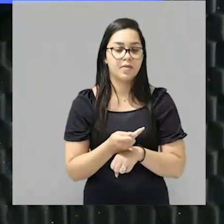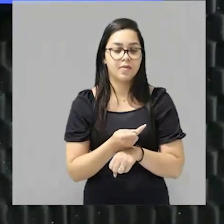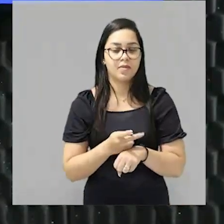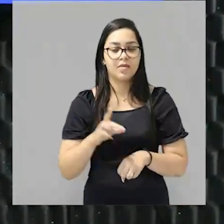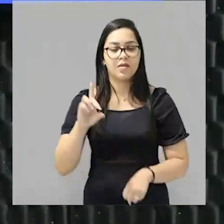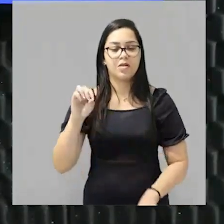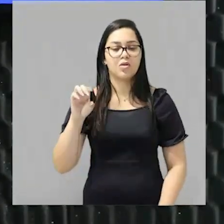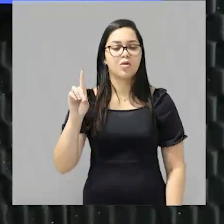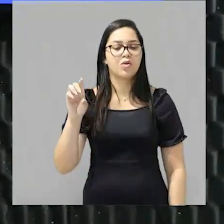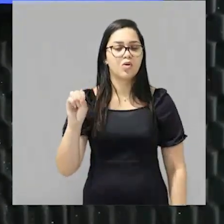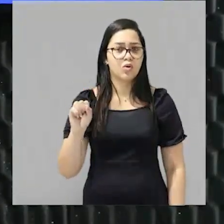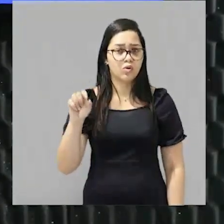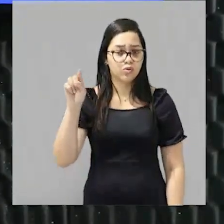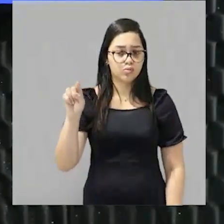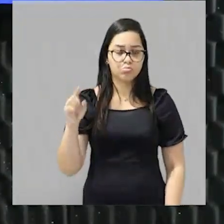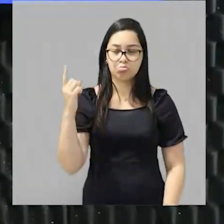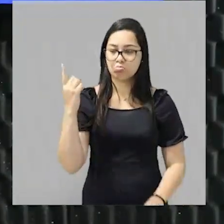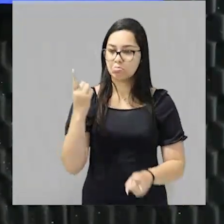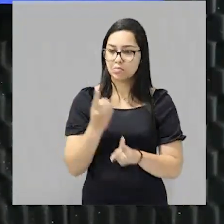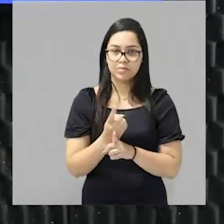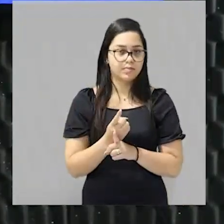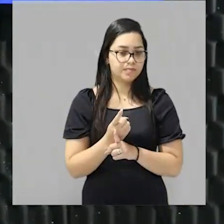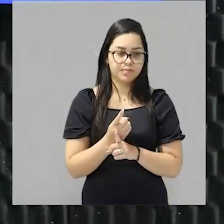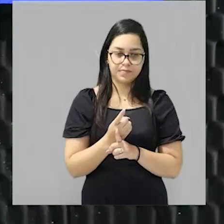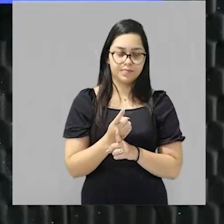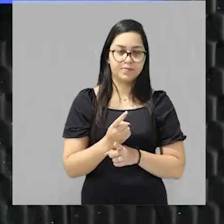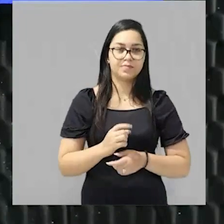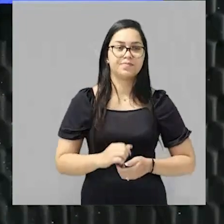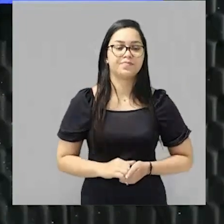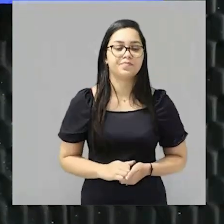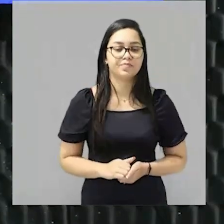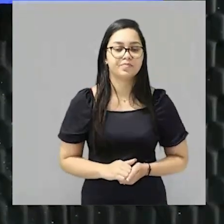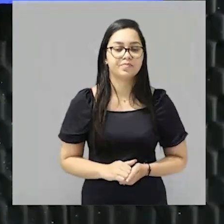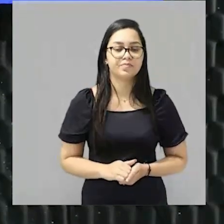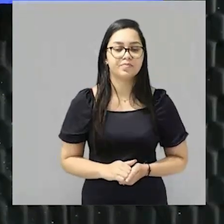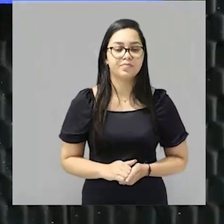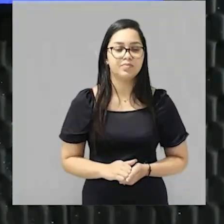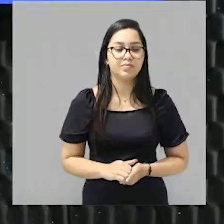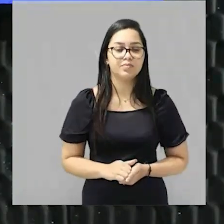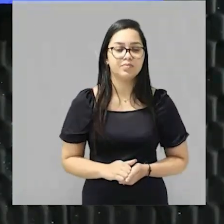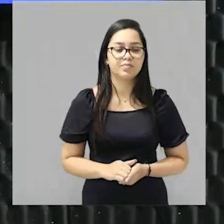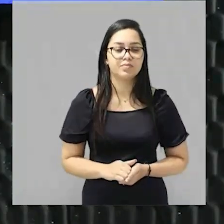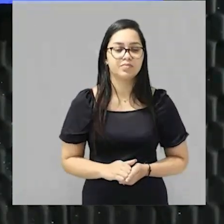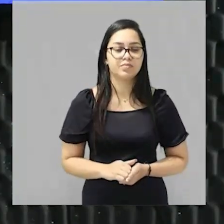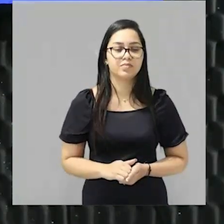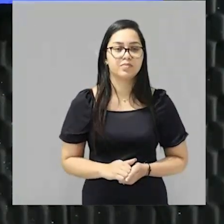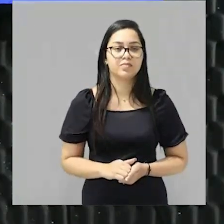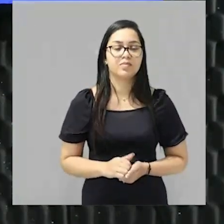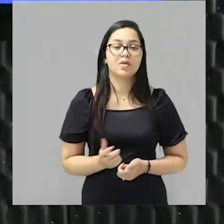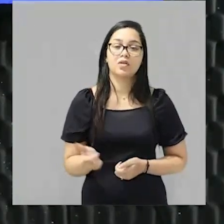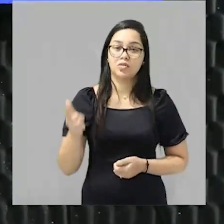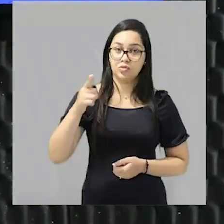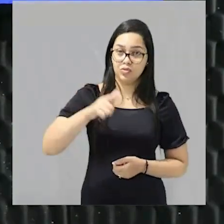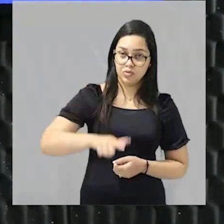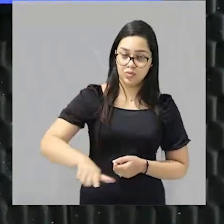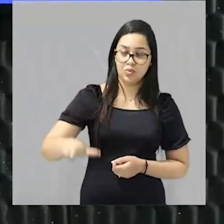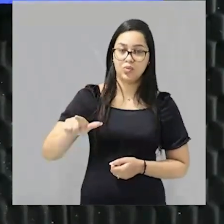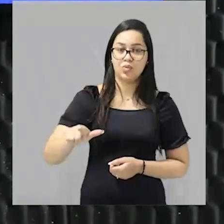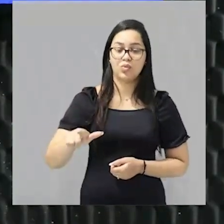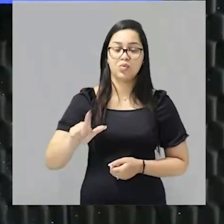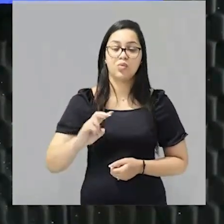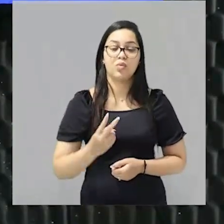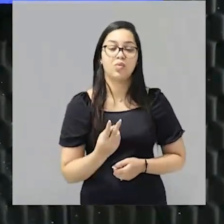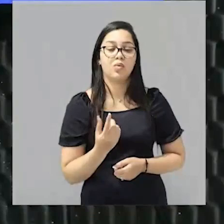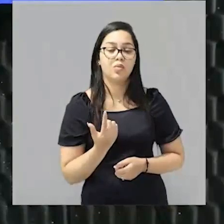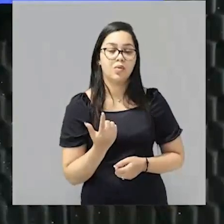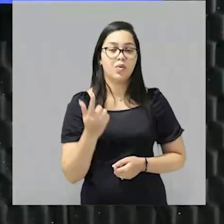procura dos dodóis e não encontrou nenhum. Aí eu tenho vamos fazer de novo uma